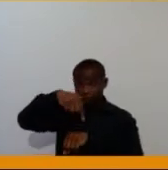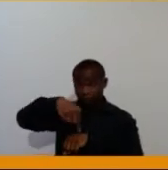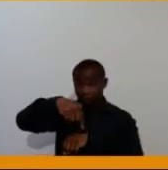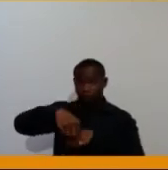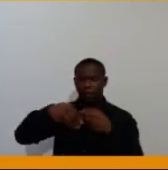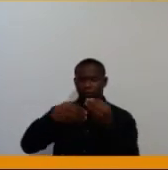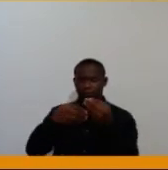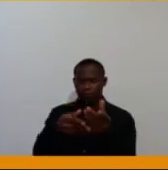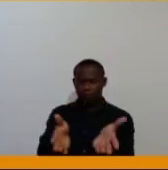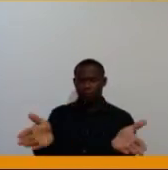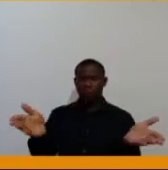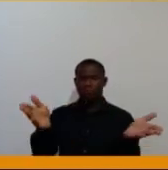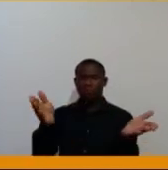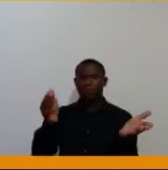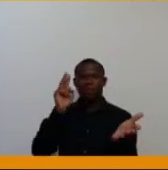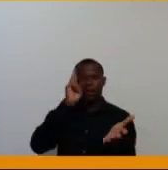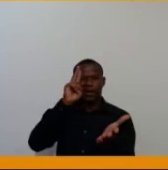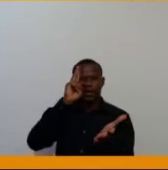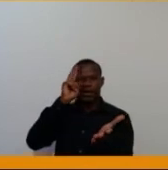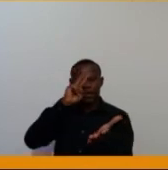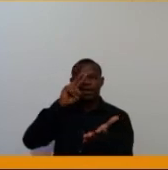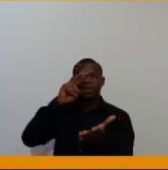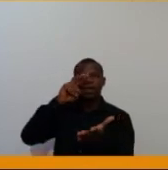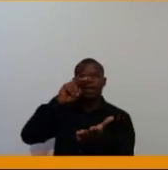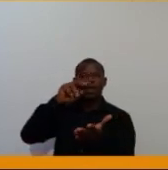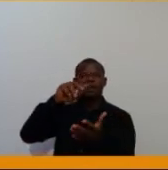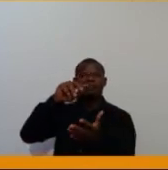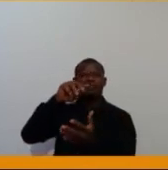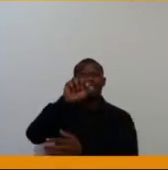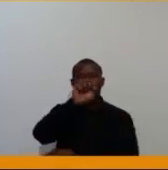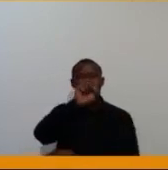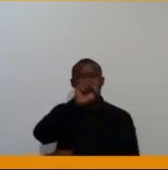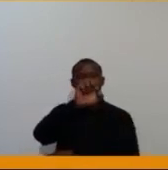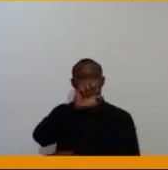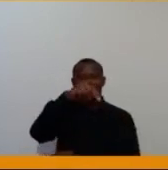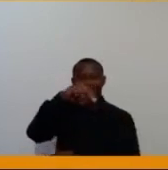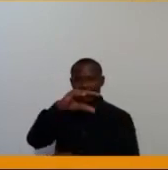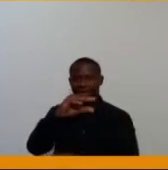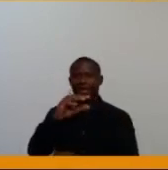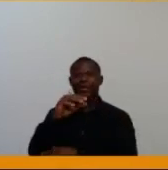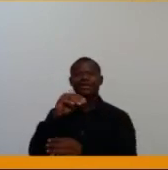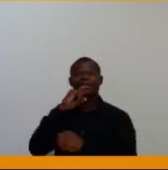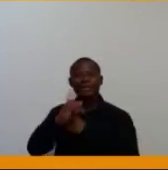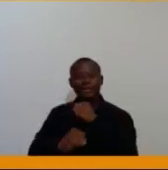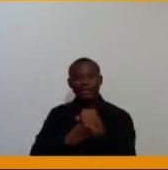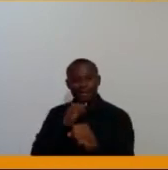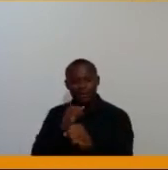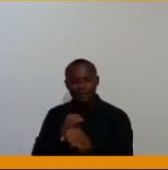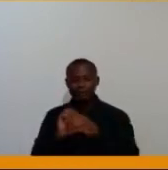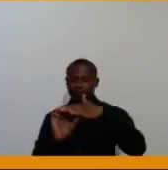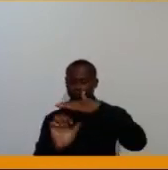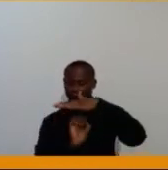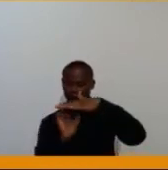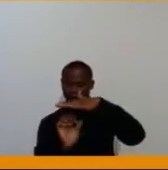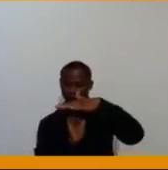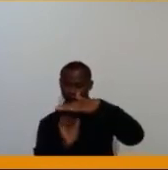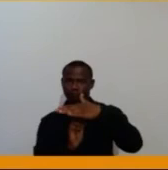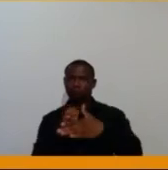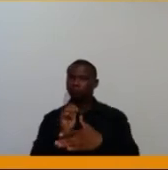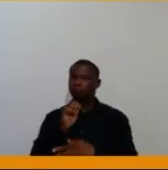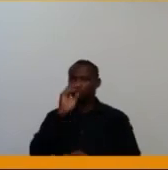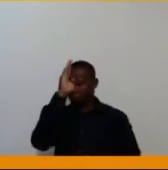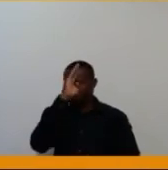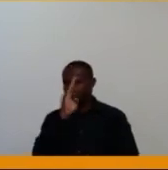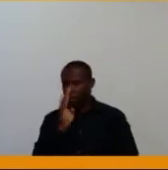projeto Plataforma Senac Empresas, que é uma plataforma que tem ali, uma plataforma nacional, que dispõe de vários